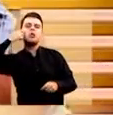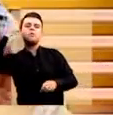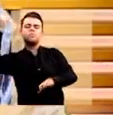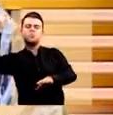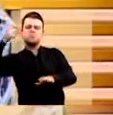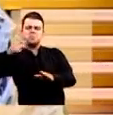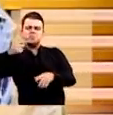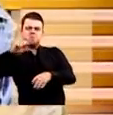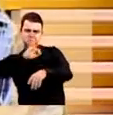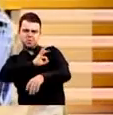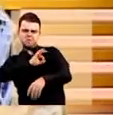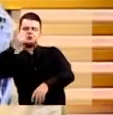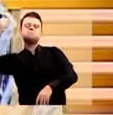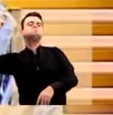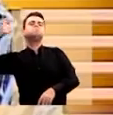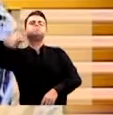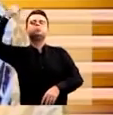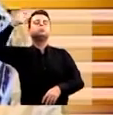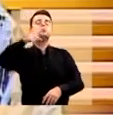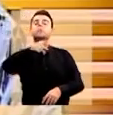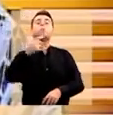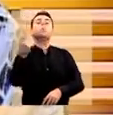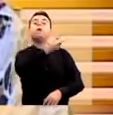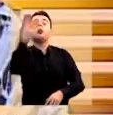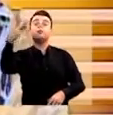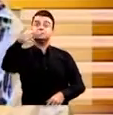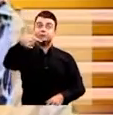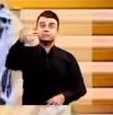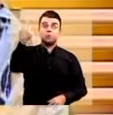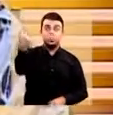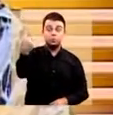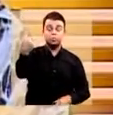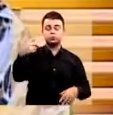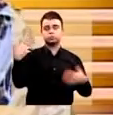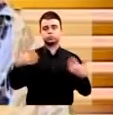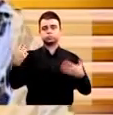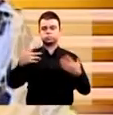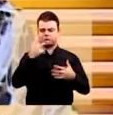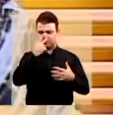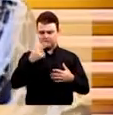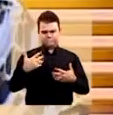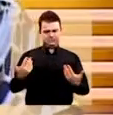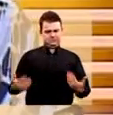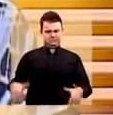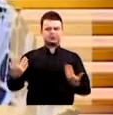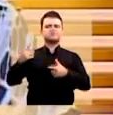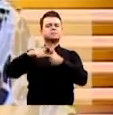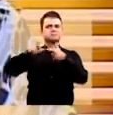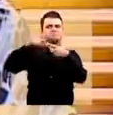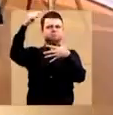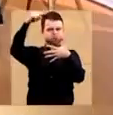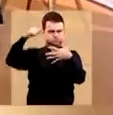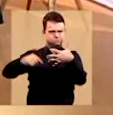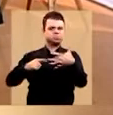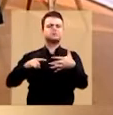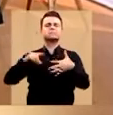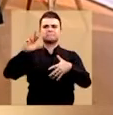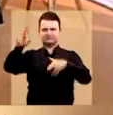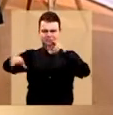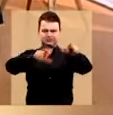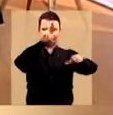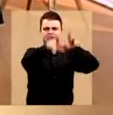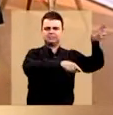Então, essas questões, elas estão aumentando. Não sei se é porque a população também aumentou, né?